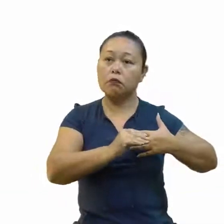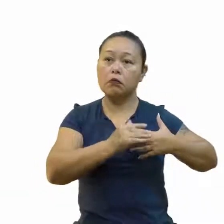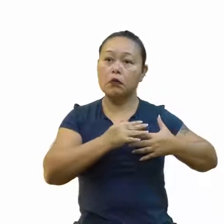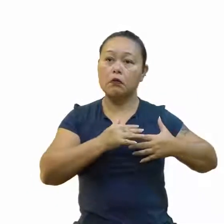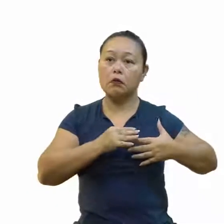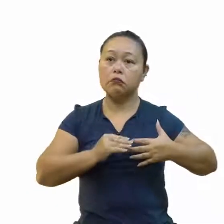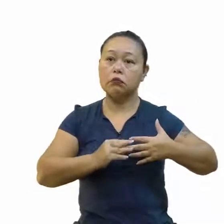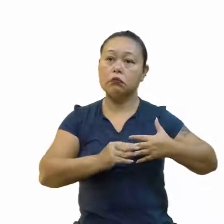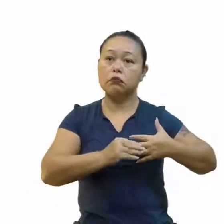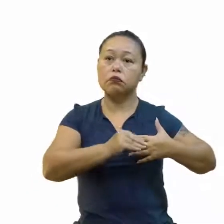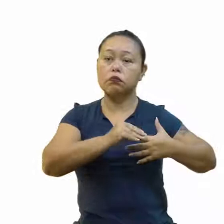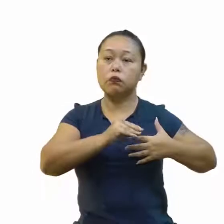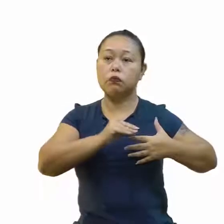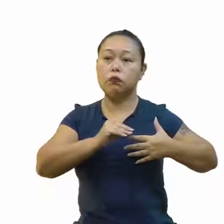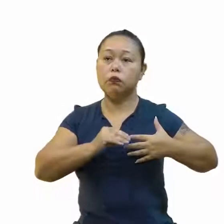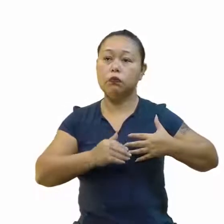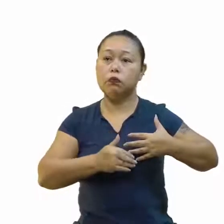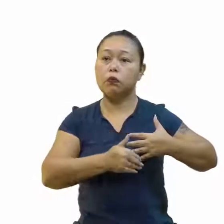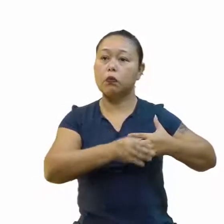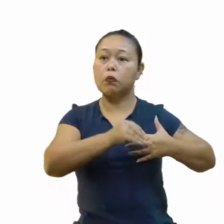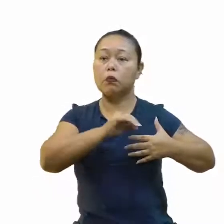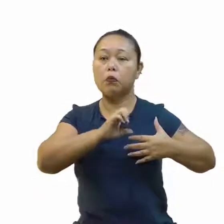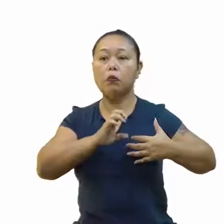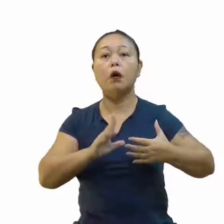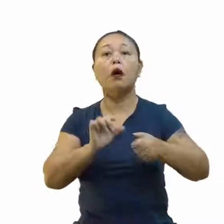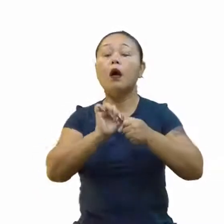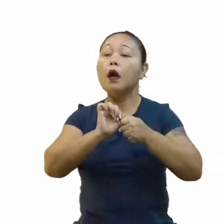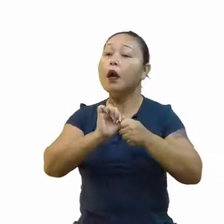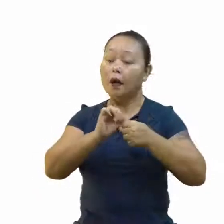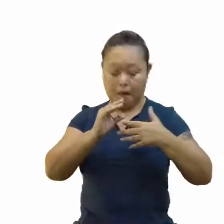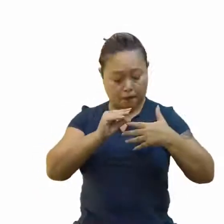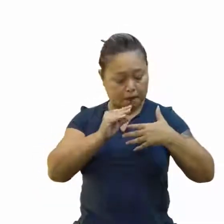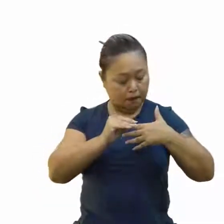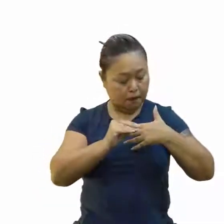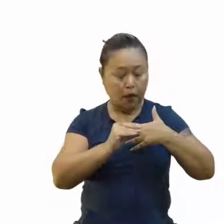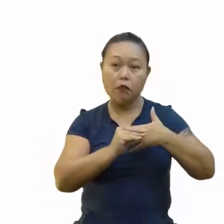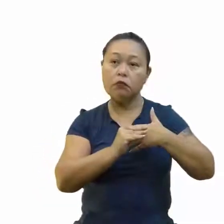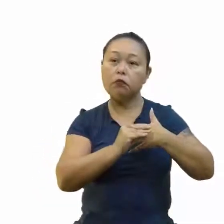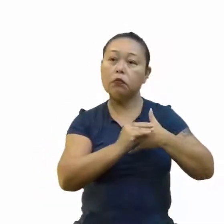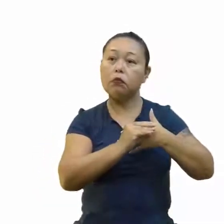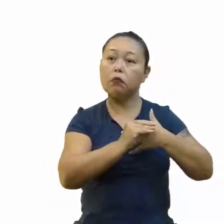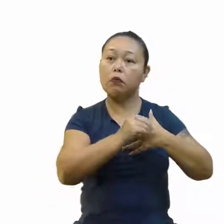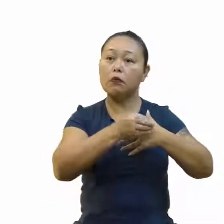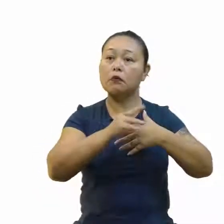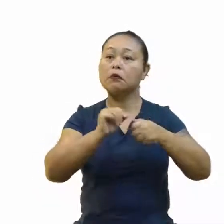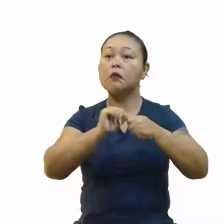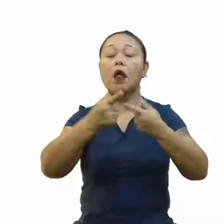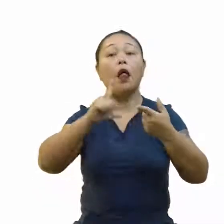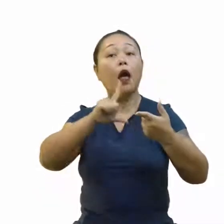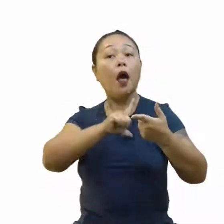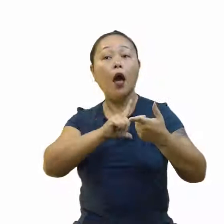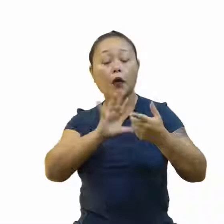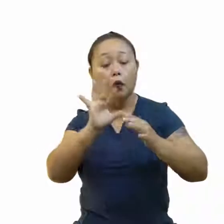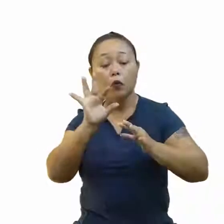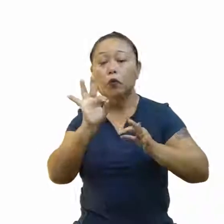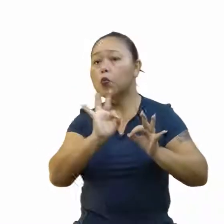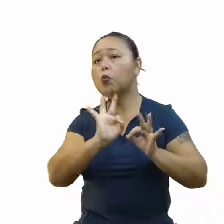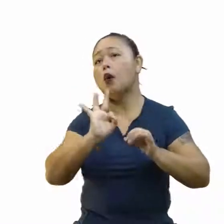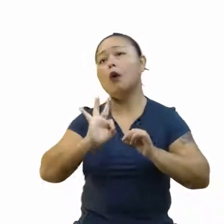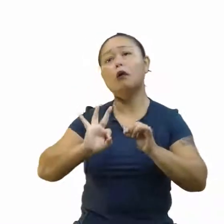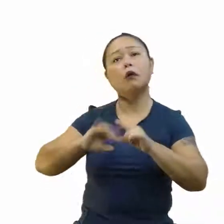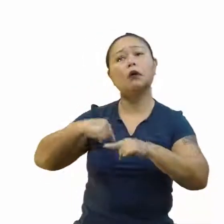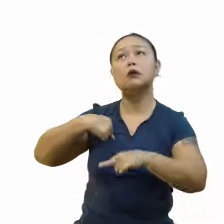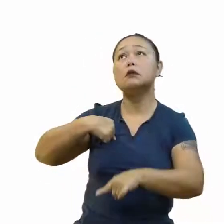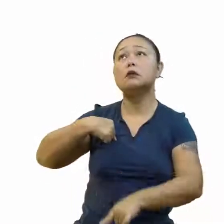paredes internas da artéria. E essas placas de gordura, elas não vão se formar de um dia para o